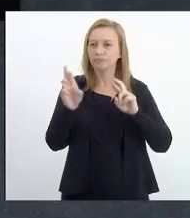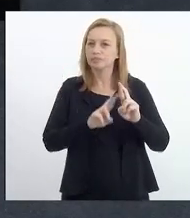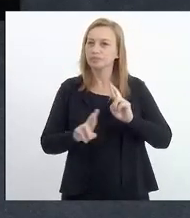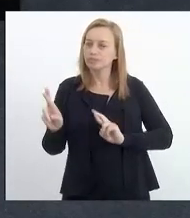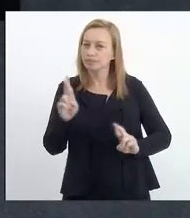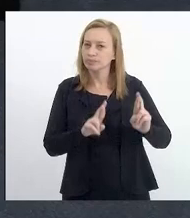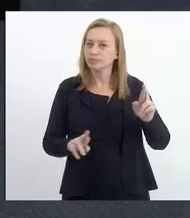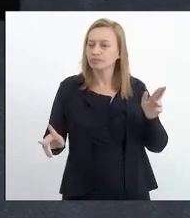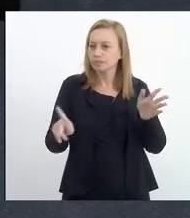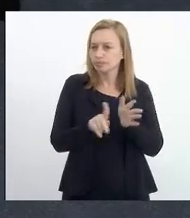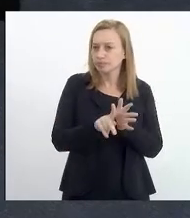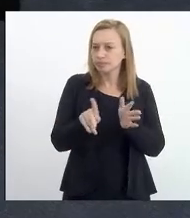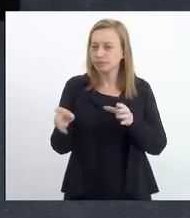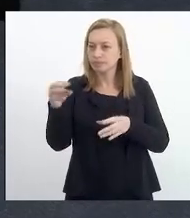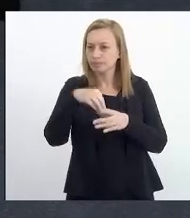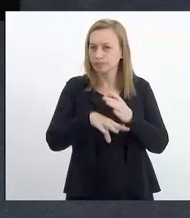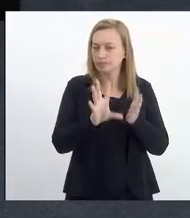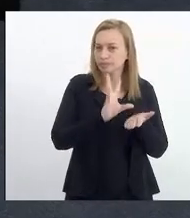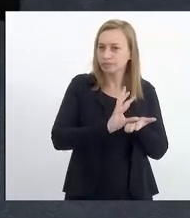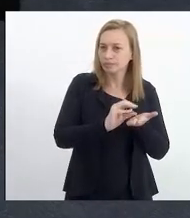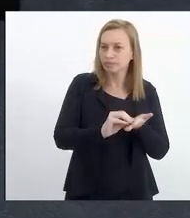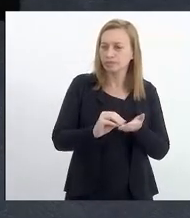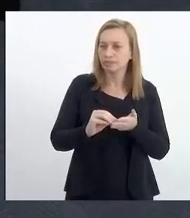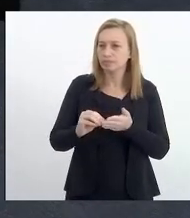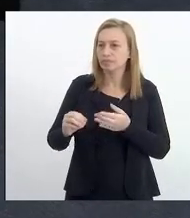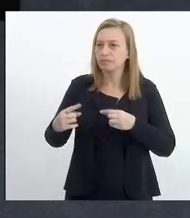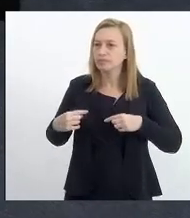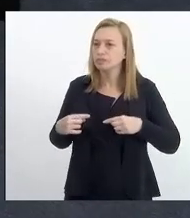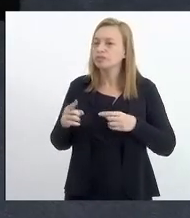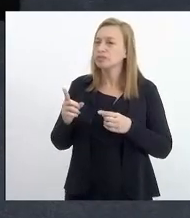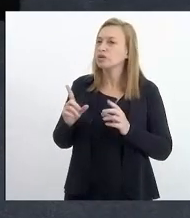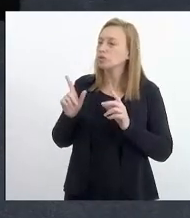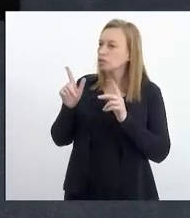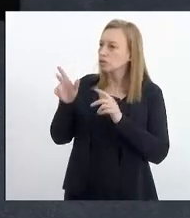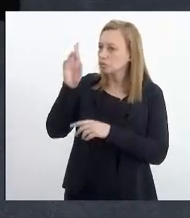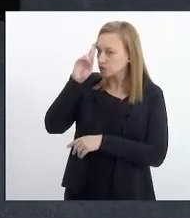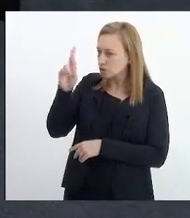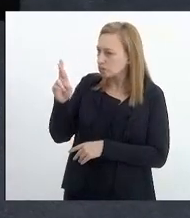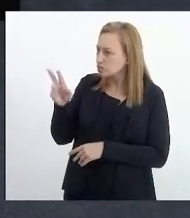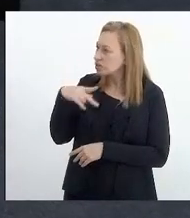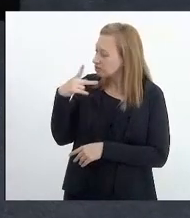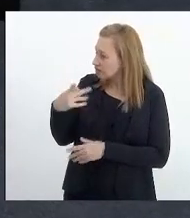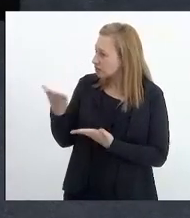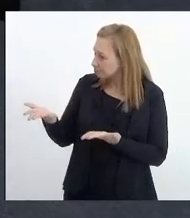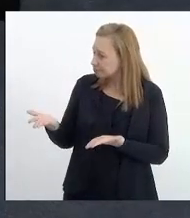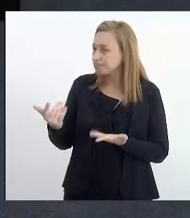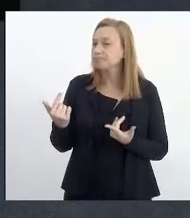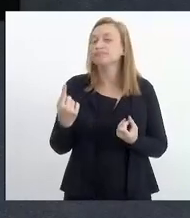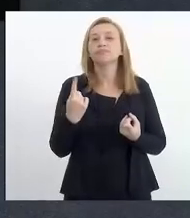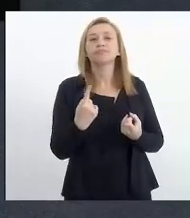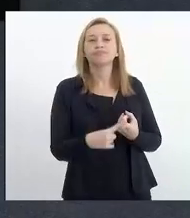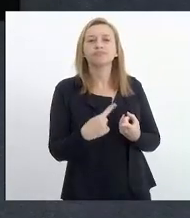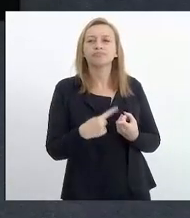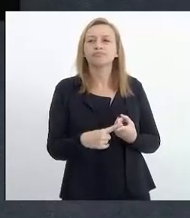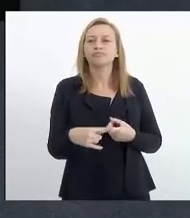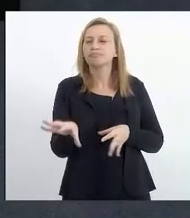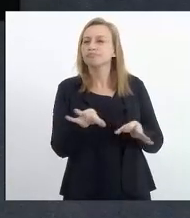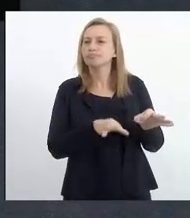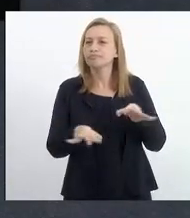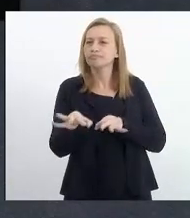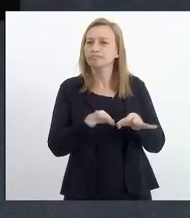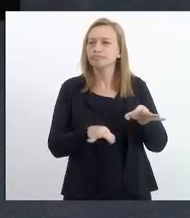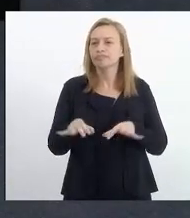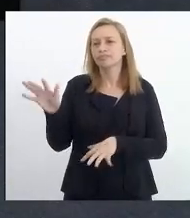ao projeto em pauta, que vem de encontro que Vossa Excelência está fazendo. Por quê? O planejamento,